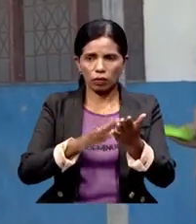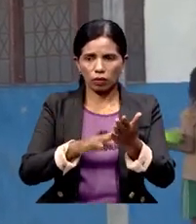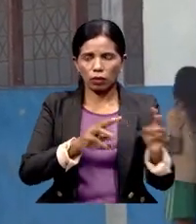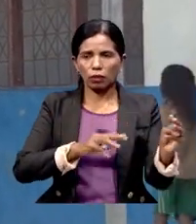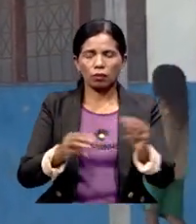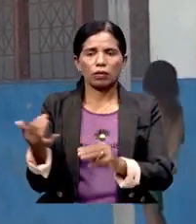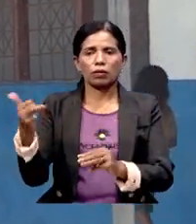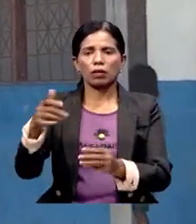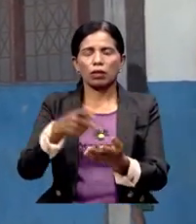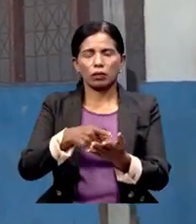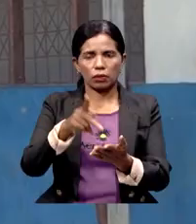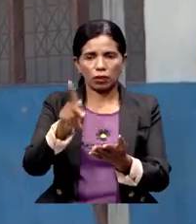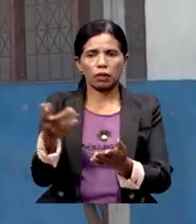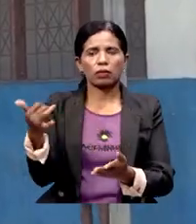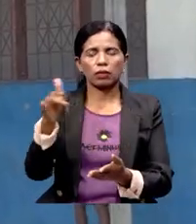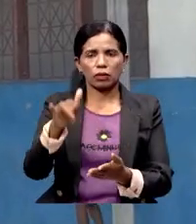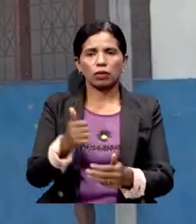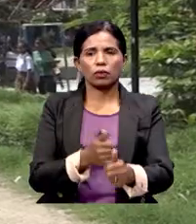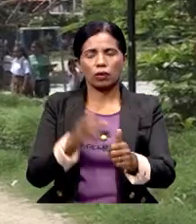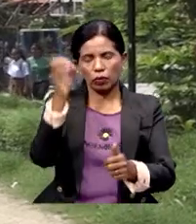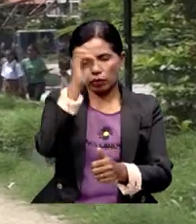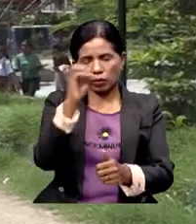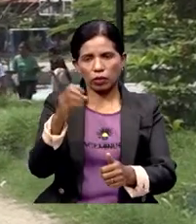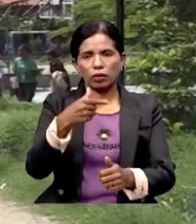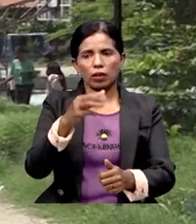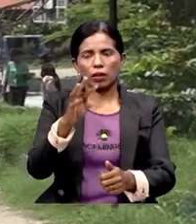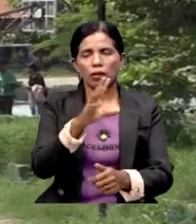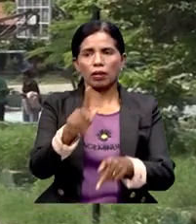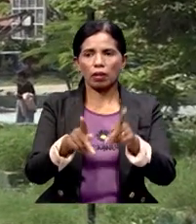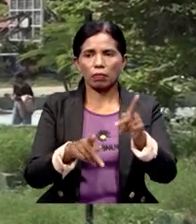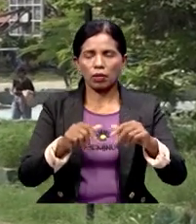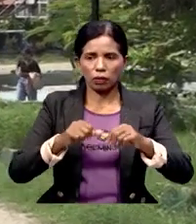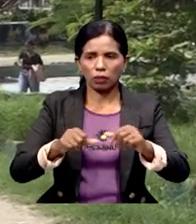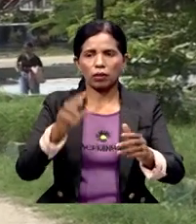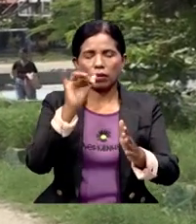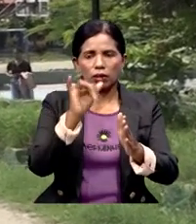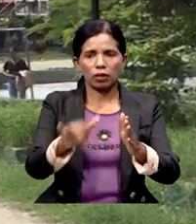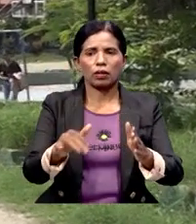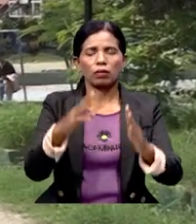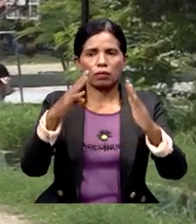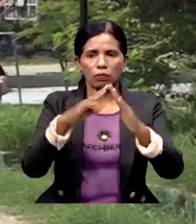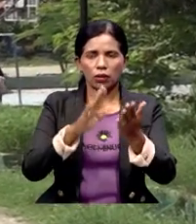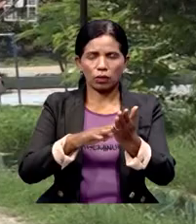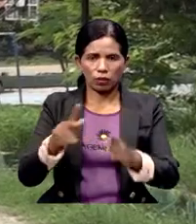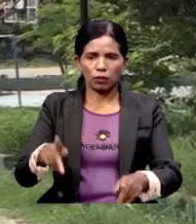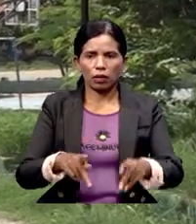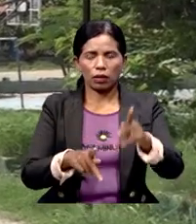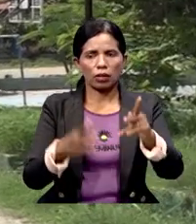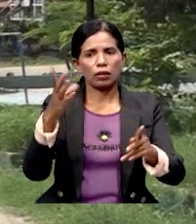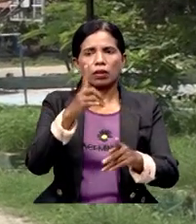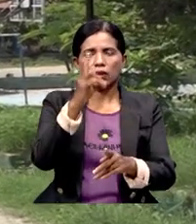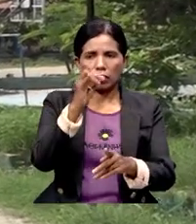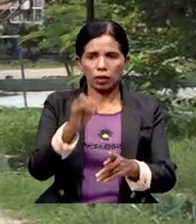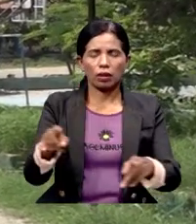liu atu selo indemnização. Tuir observação de emento, horas na comunidade continua ocupa recinto escola pública, balo em capital